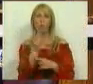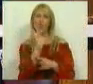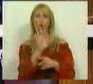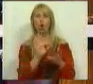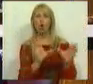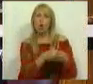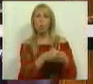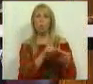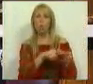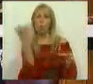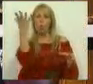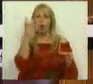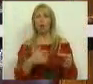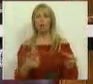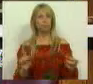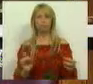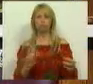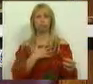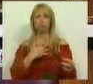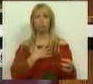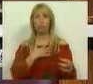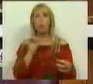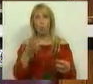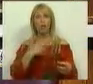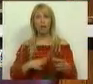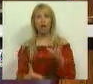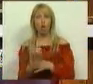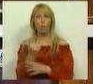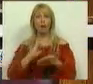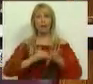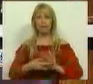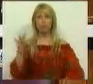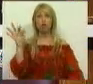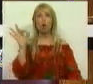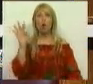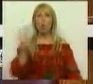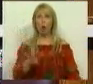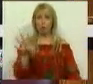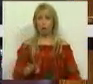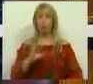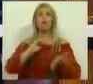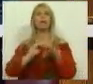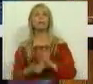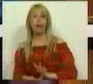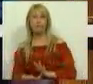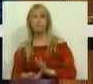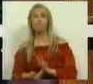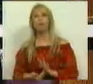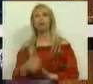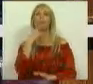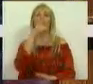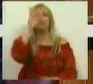disponíveis. Aquilo que quer é recuperar com os exames no quarto ano, com os exames para, dizem